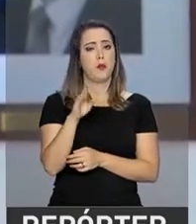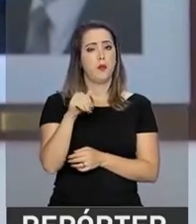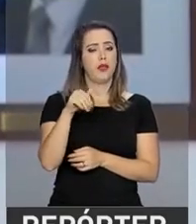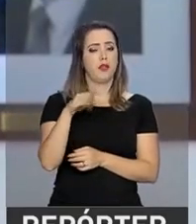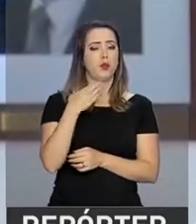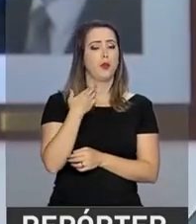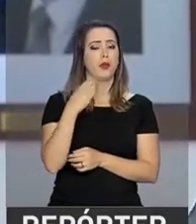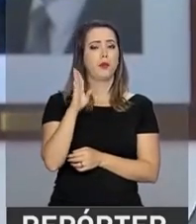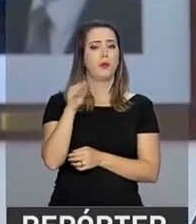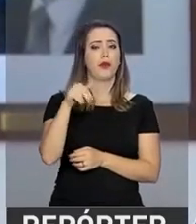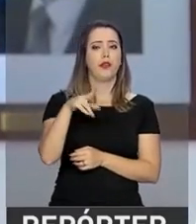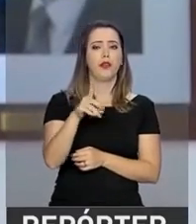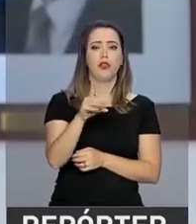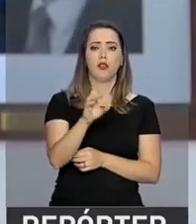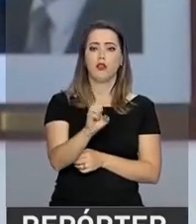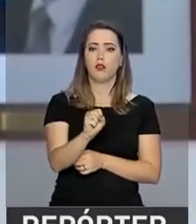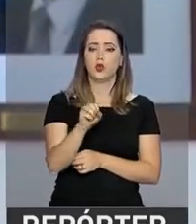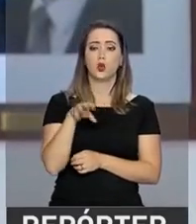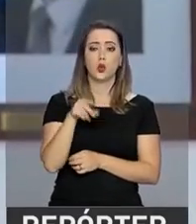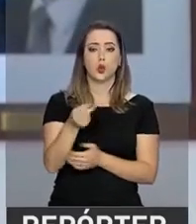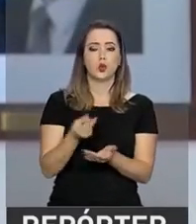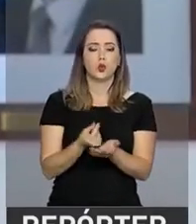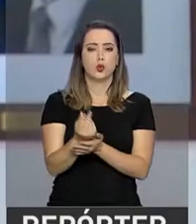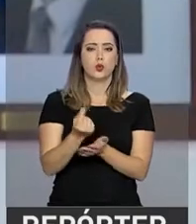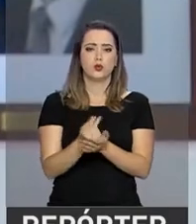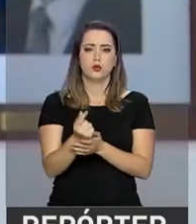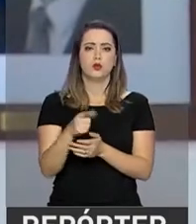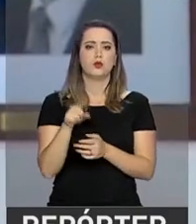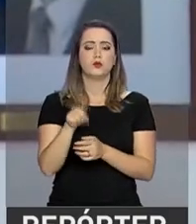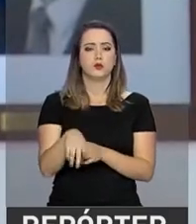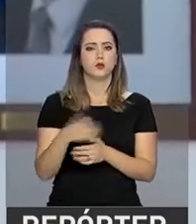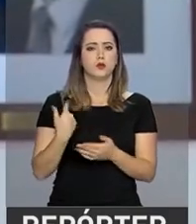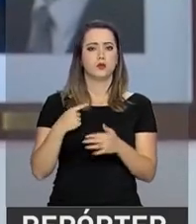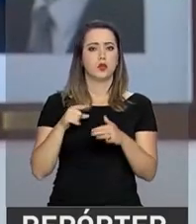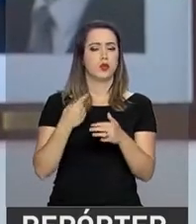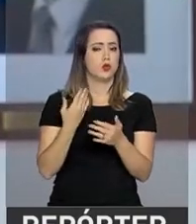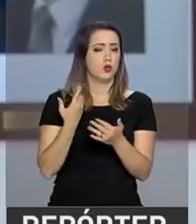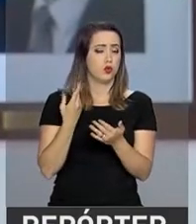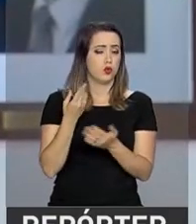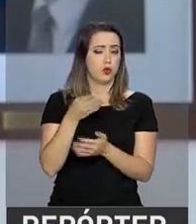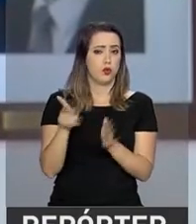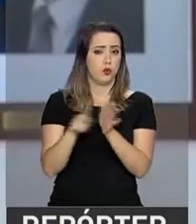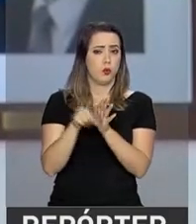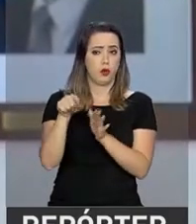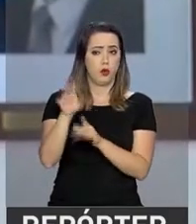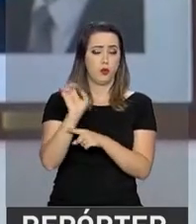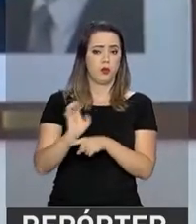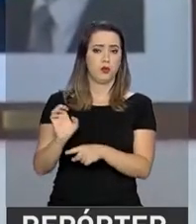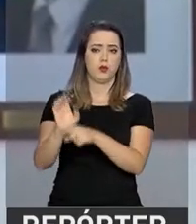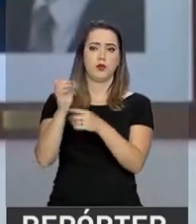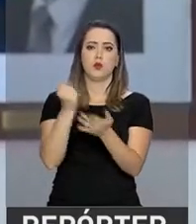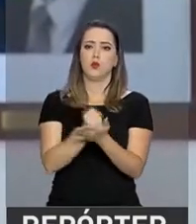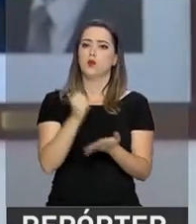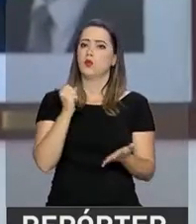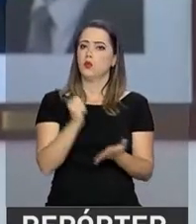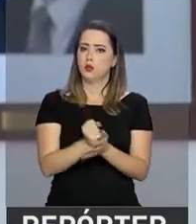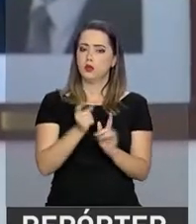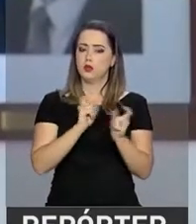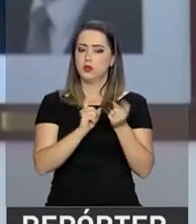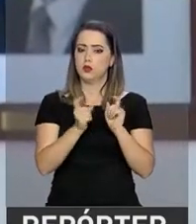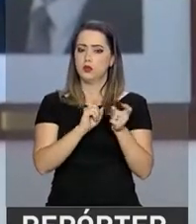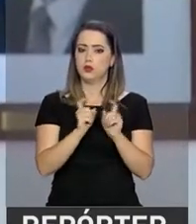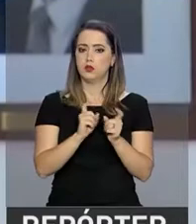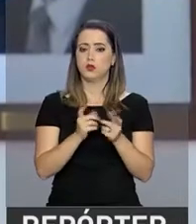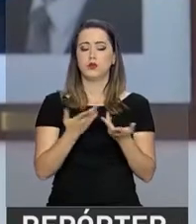5 anos, todos os recursos concessionais, ou seja, aqueles recursos a fundo perdido, eles implicarão em contratos de gestão com